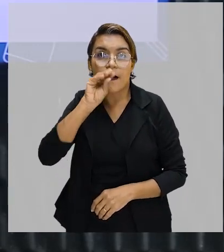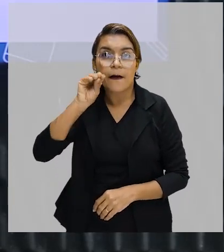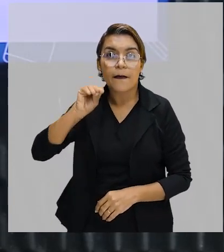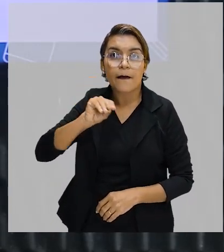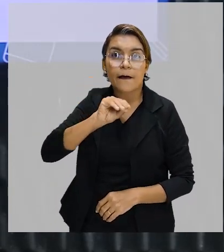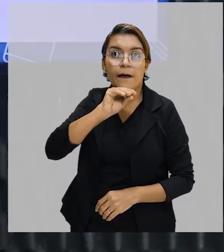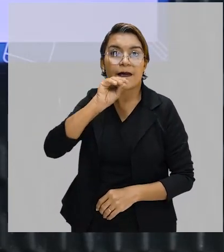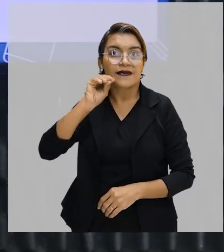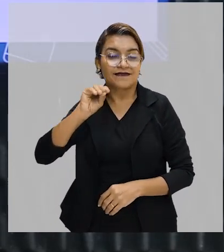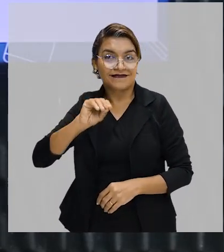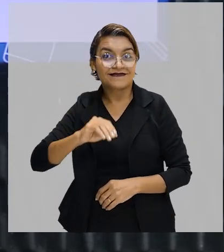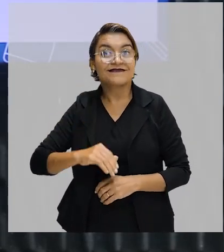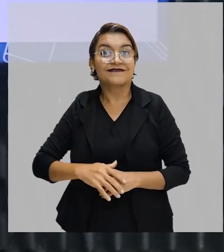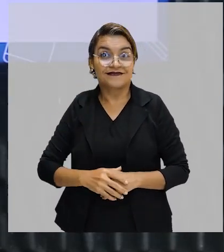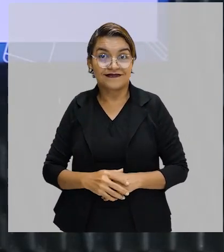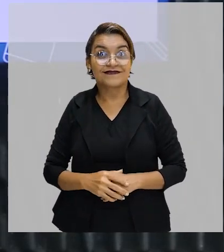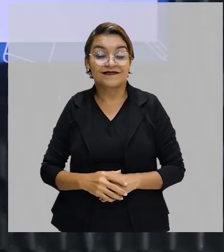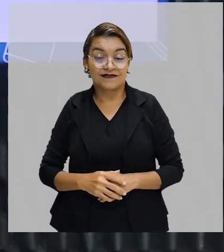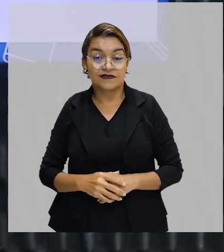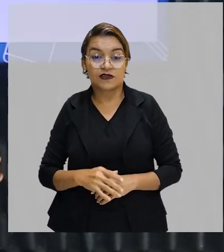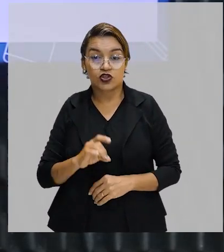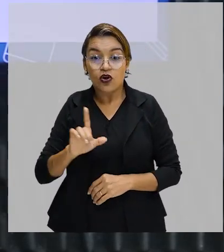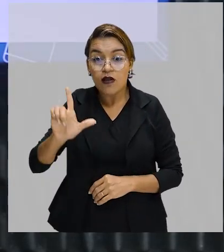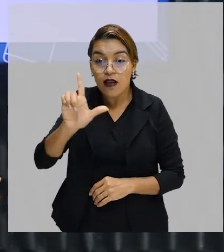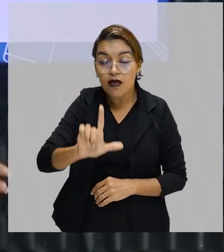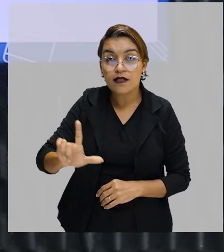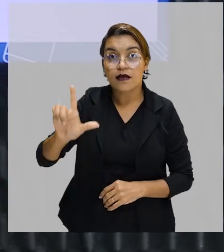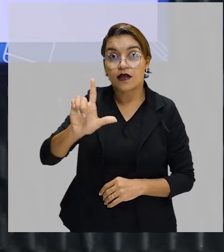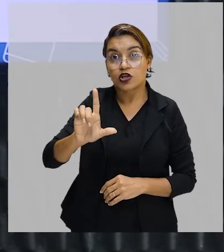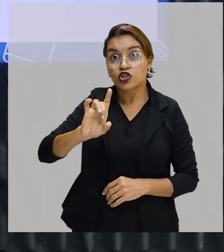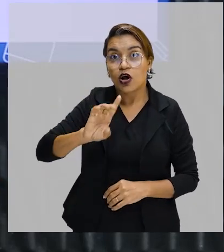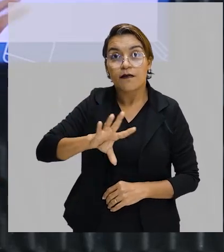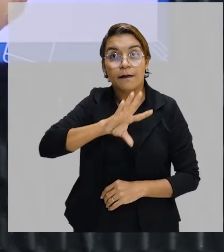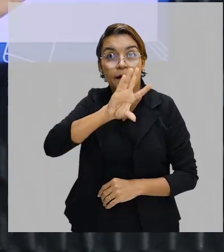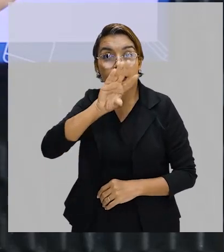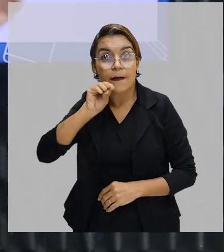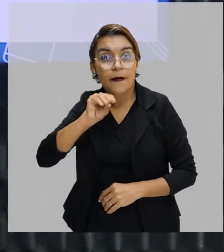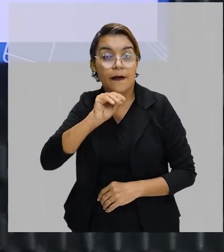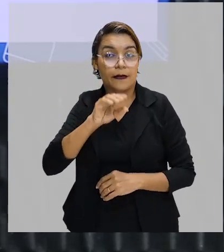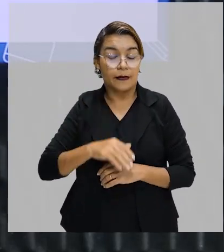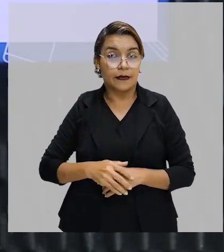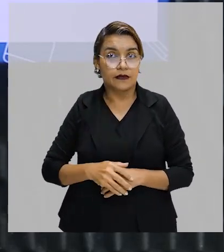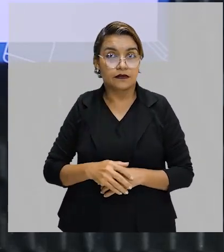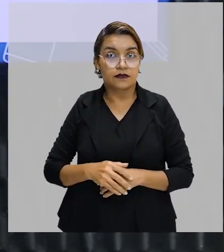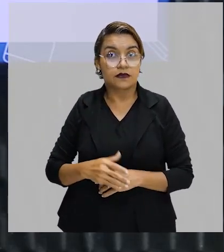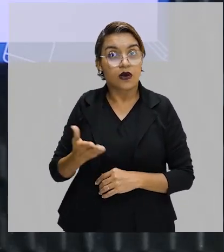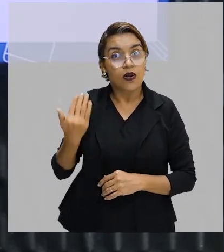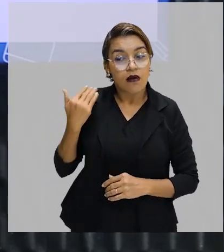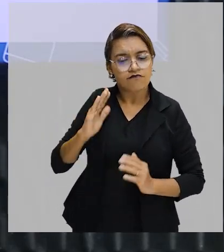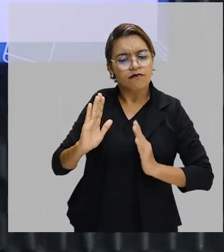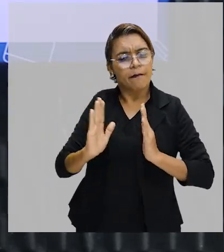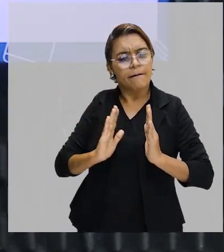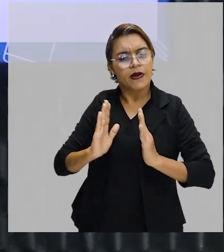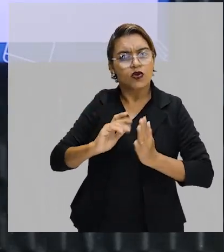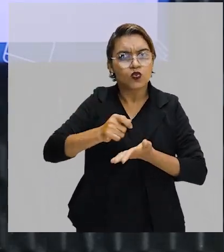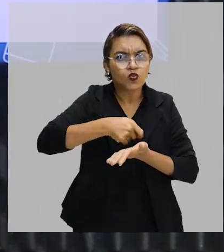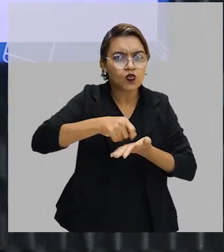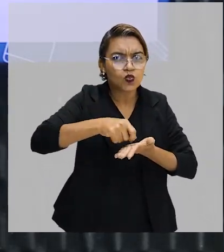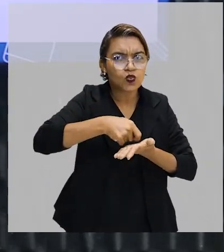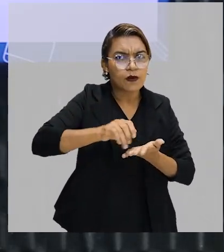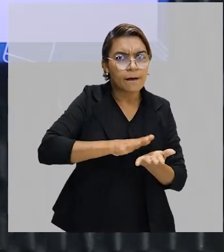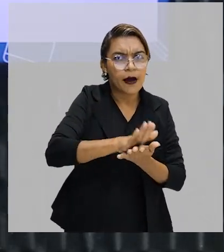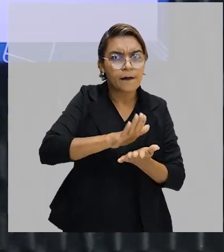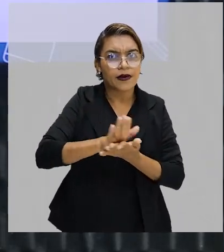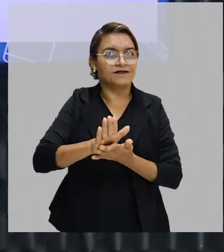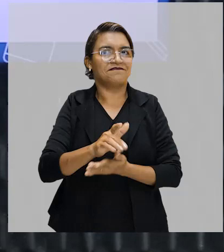ora tudo literatura então nessa época a gente não tinha escritos Então